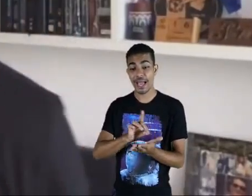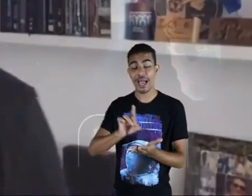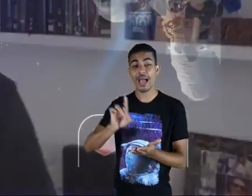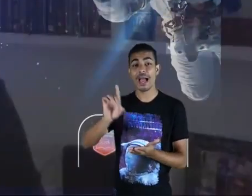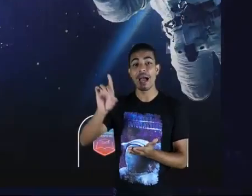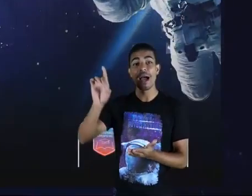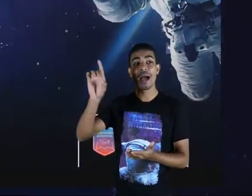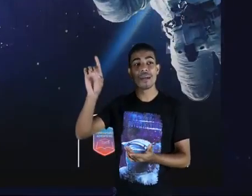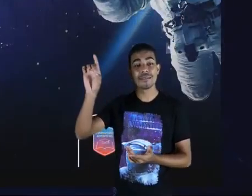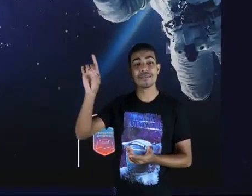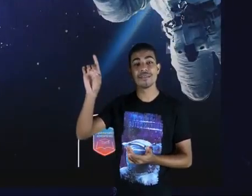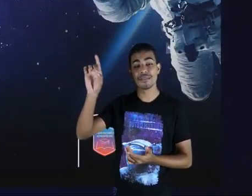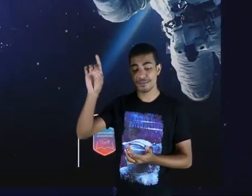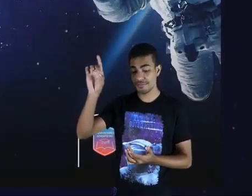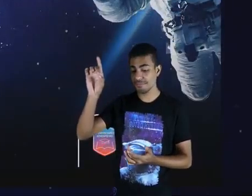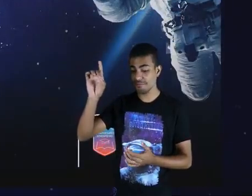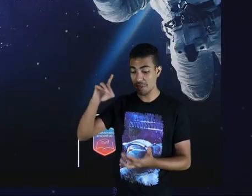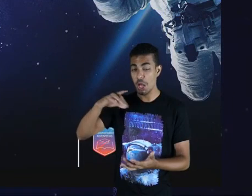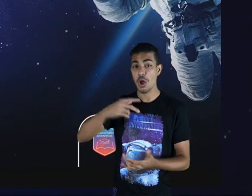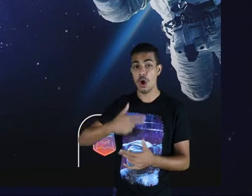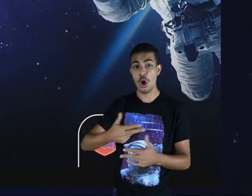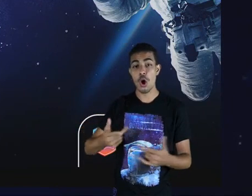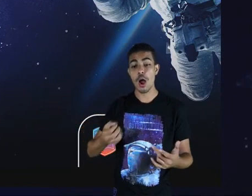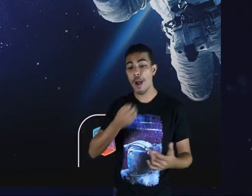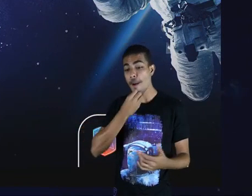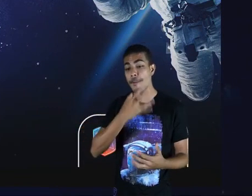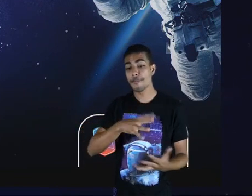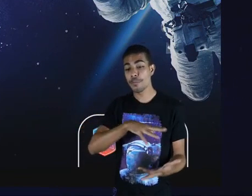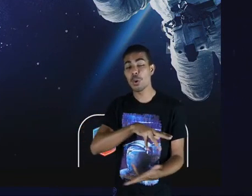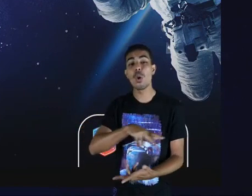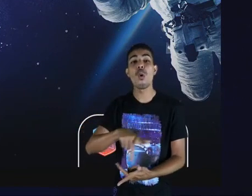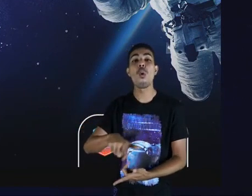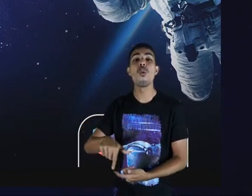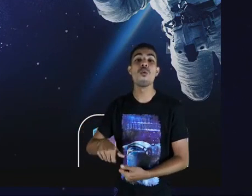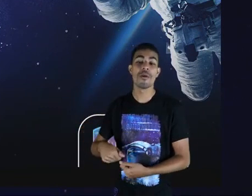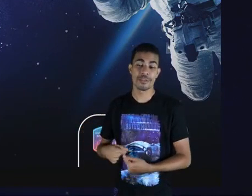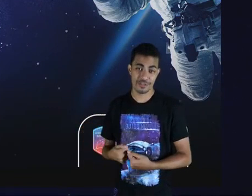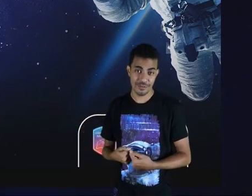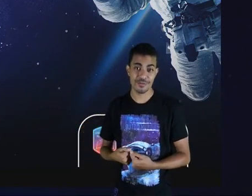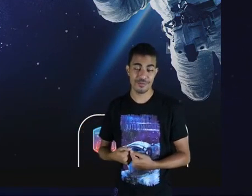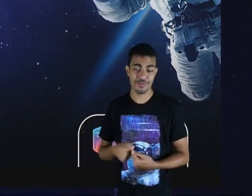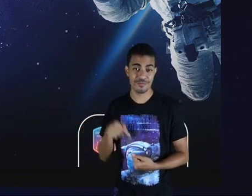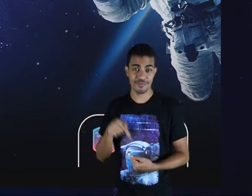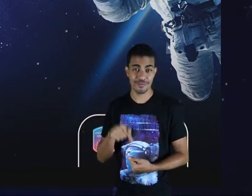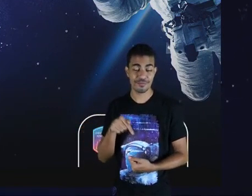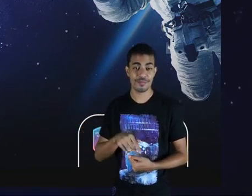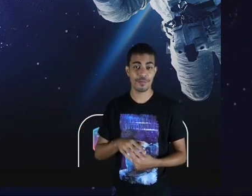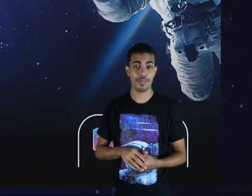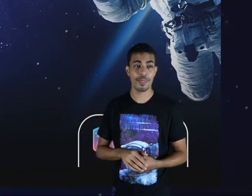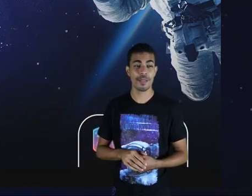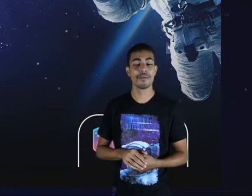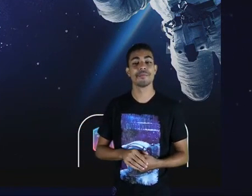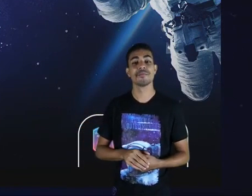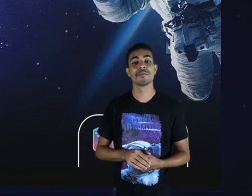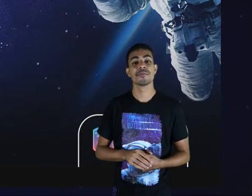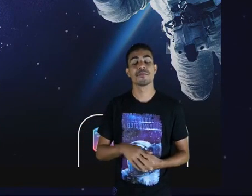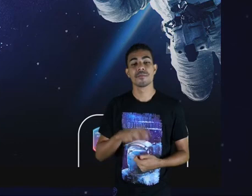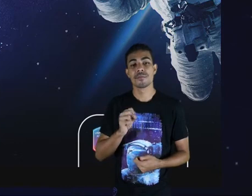coisas boas deste mundo. E se você vai na versão que o pastor, o Dr.